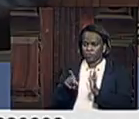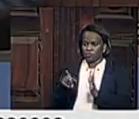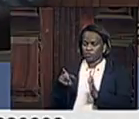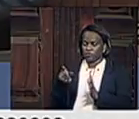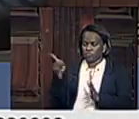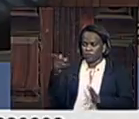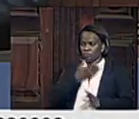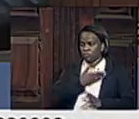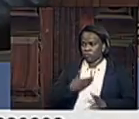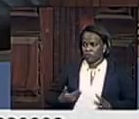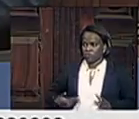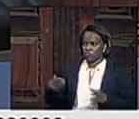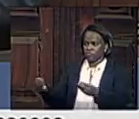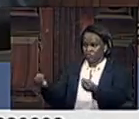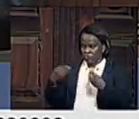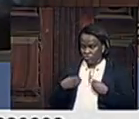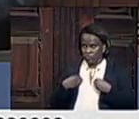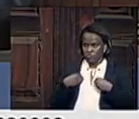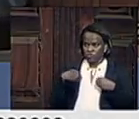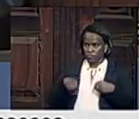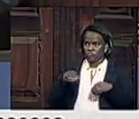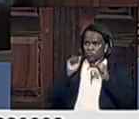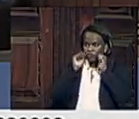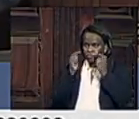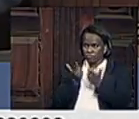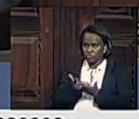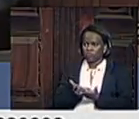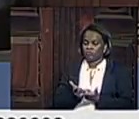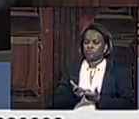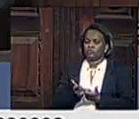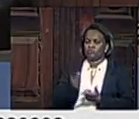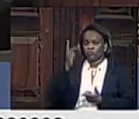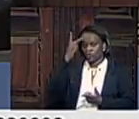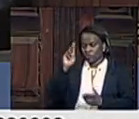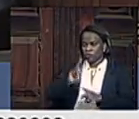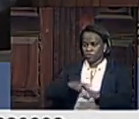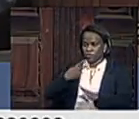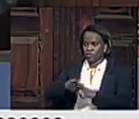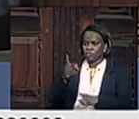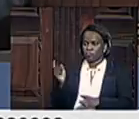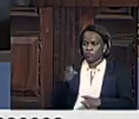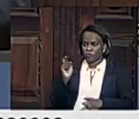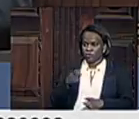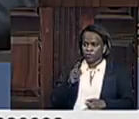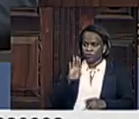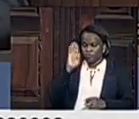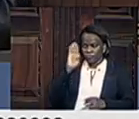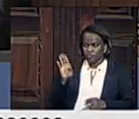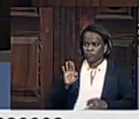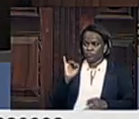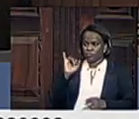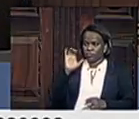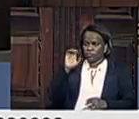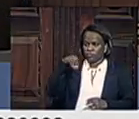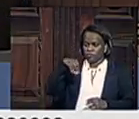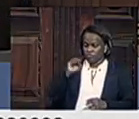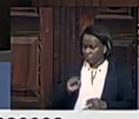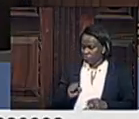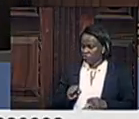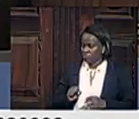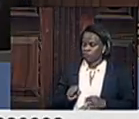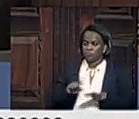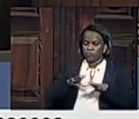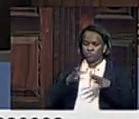Poder Executivo, que diz respeito ao aumento de impostos, mais notadamente da alíquota do ICMS, para um